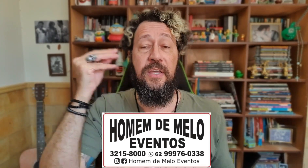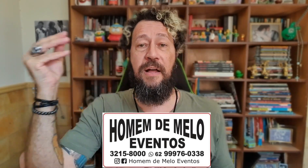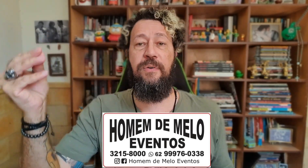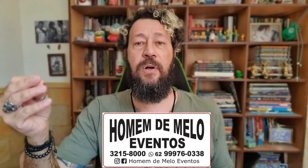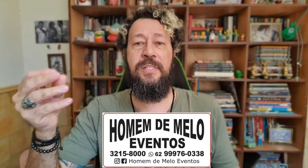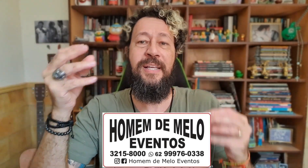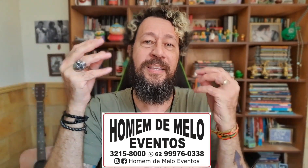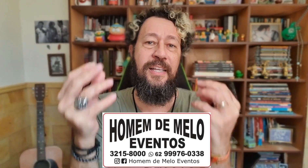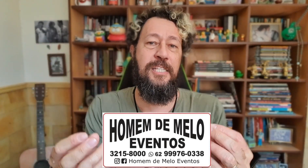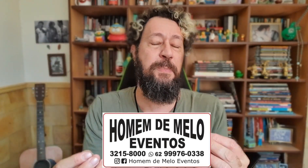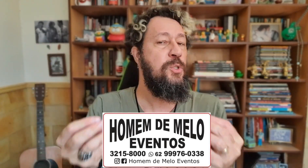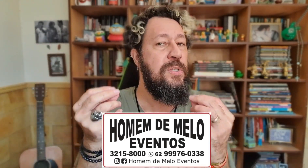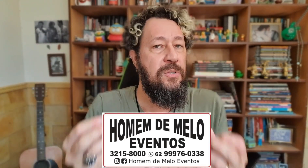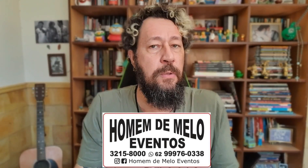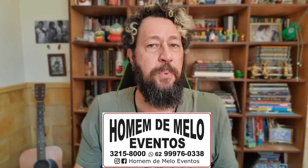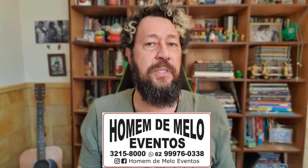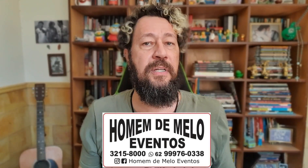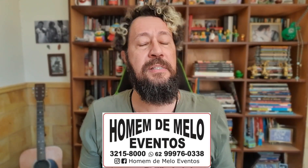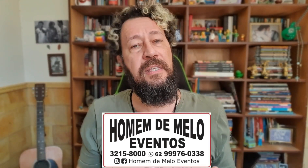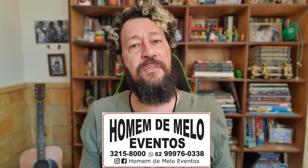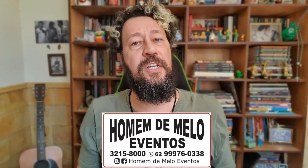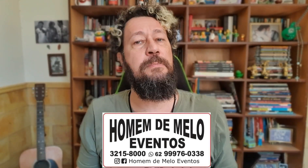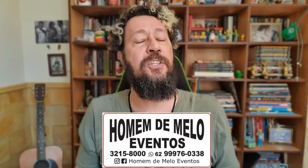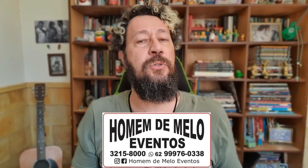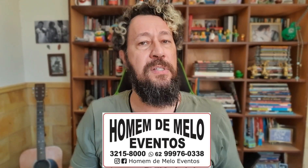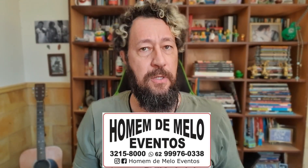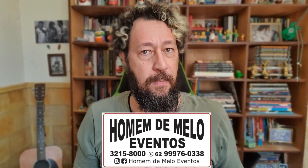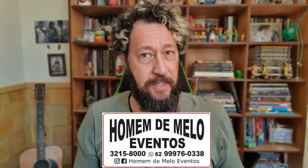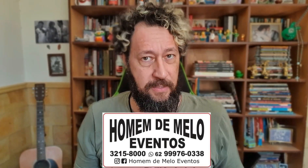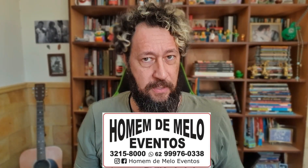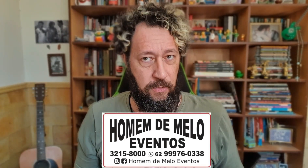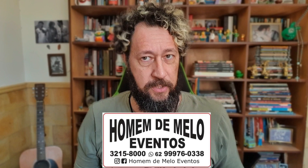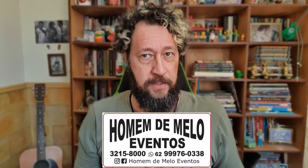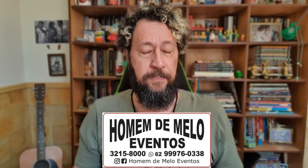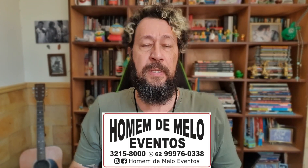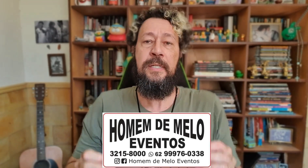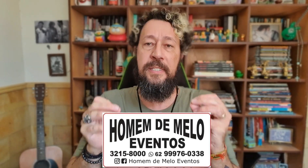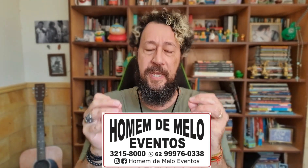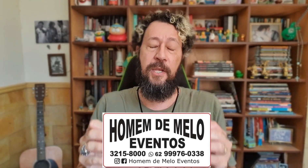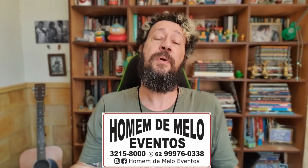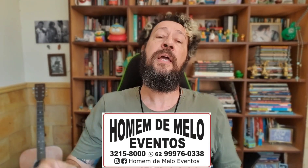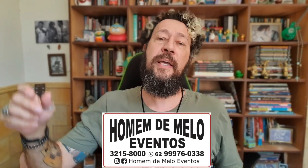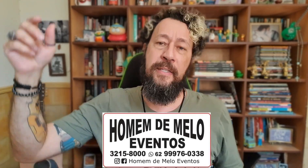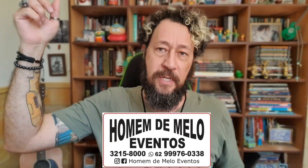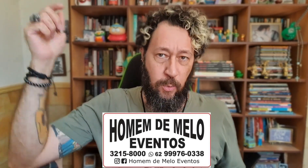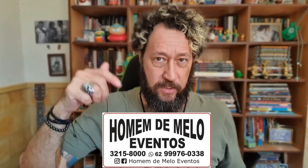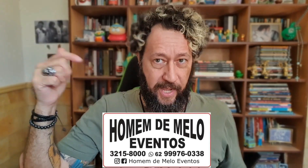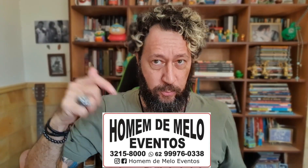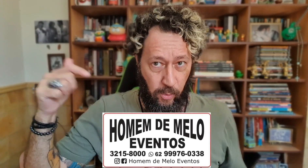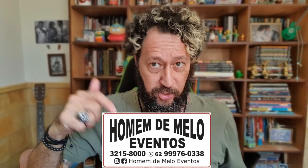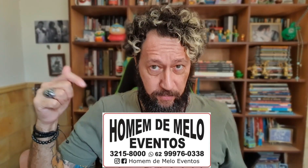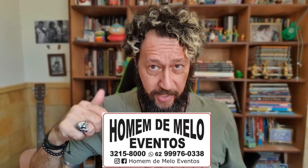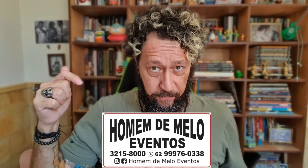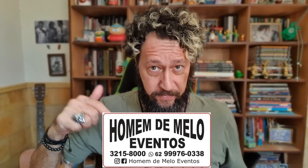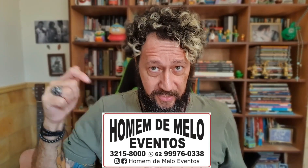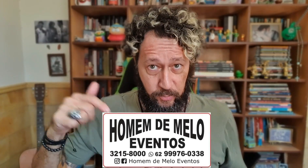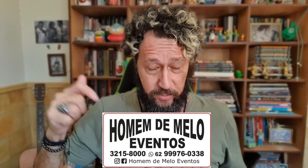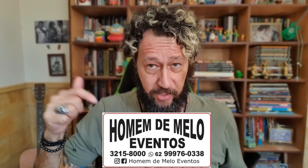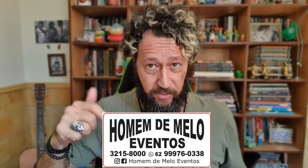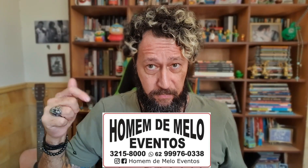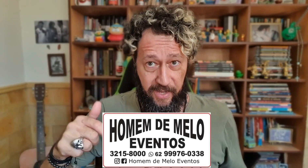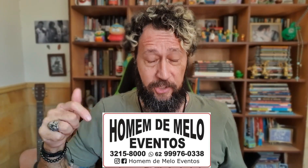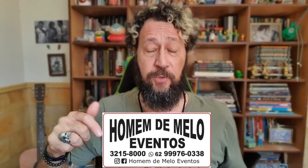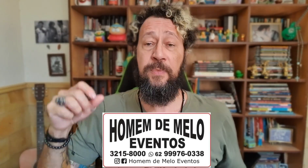ouvir a voz dessas pessoas tão importantes que infelizmente não estão mais entre nós sério entre em contato com Homem de Melo